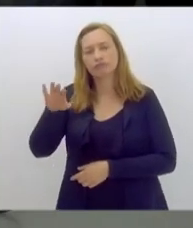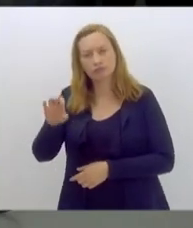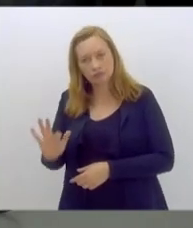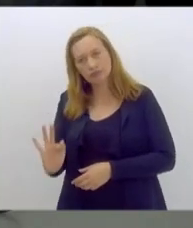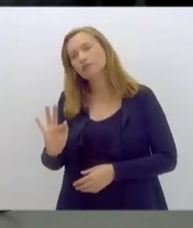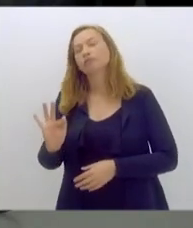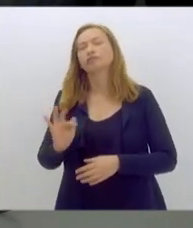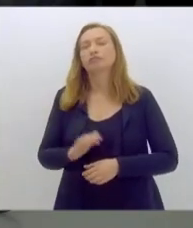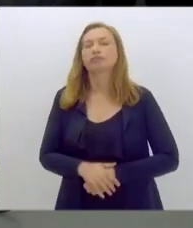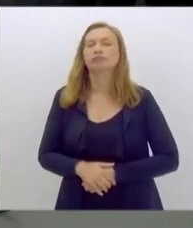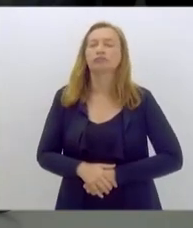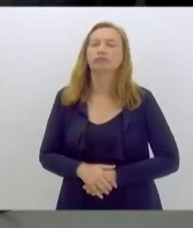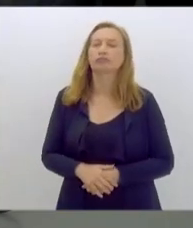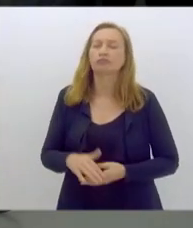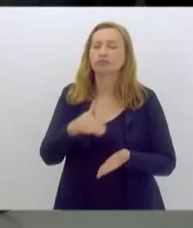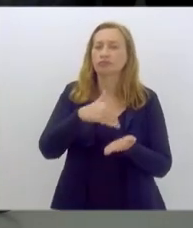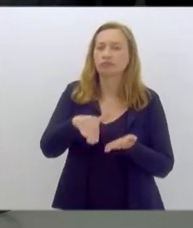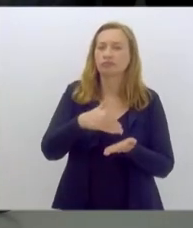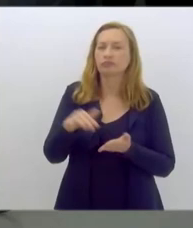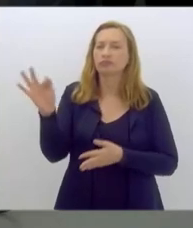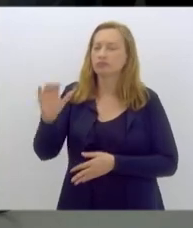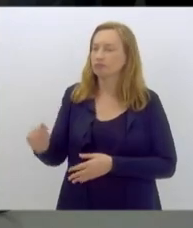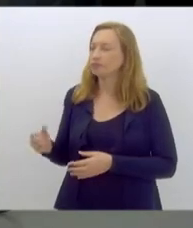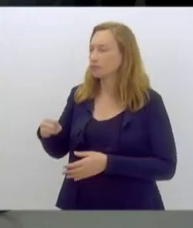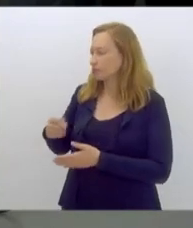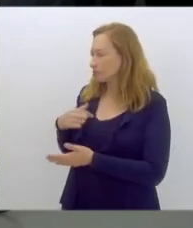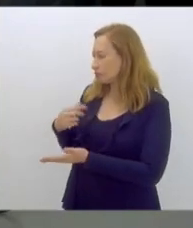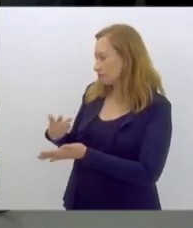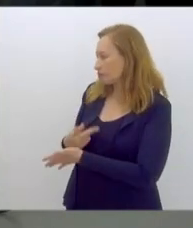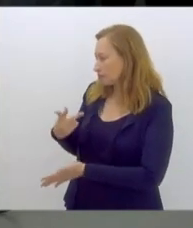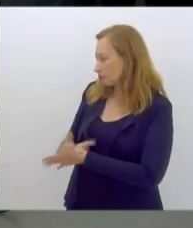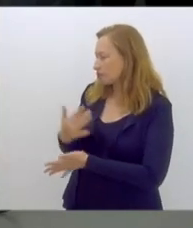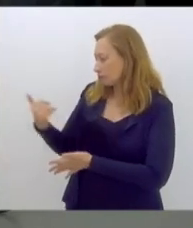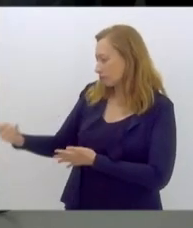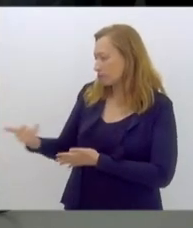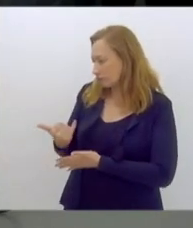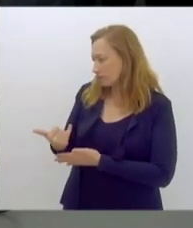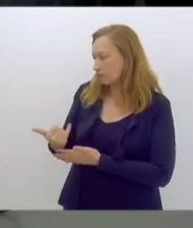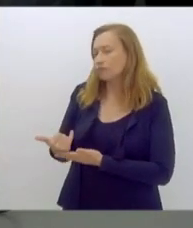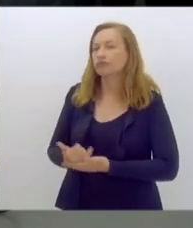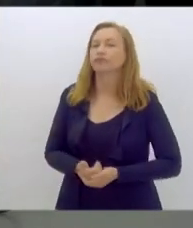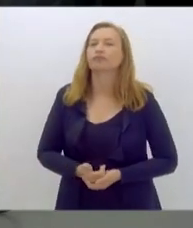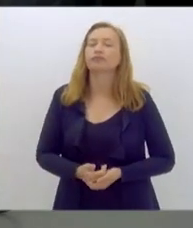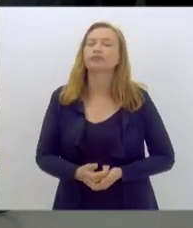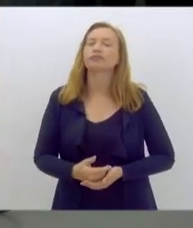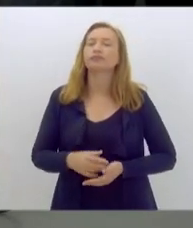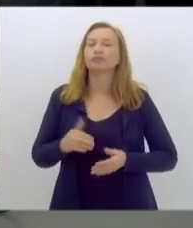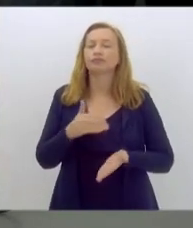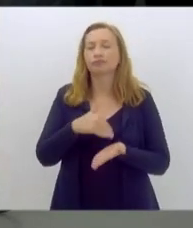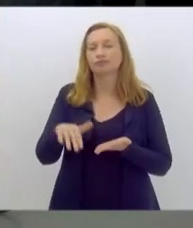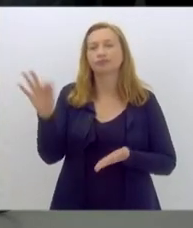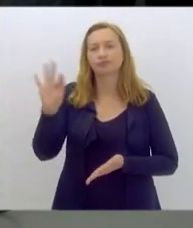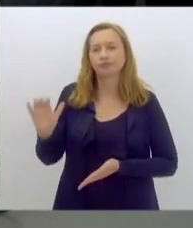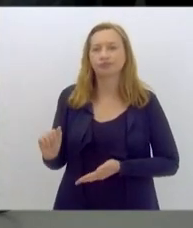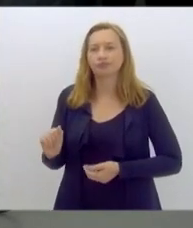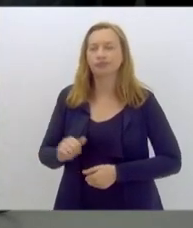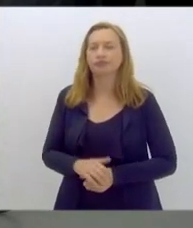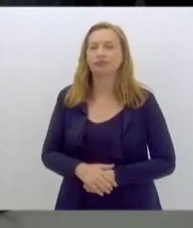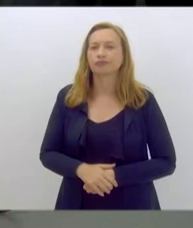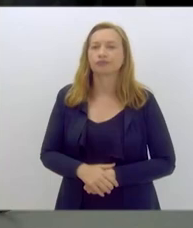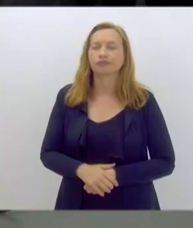do orçamento a secretaria de fazenda me corrige se eu tiver errado a Stephanie a secretaria de fazenda ela